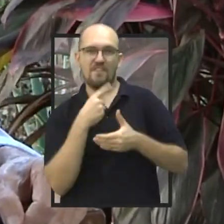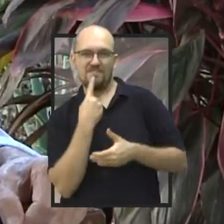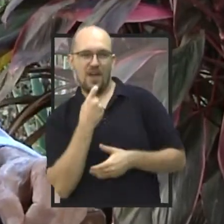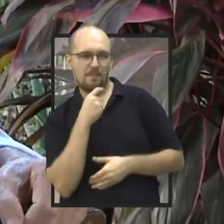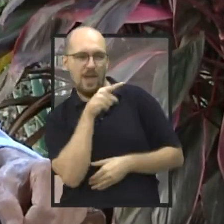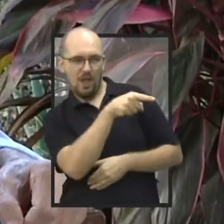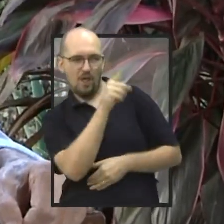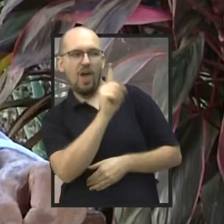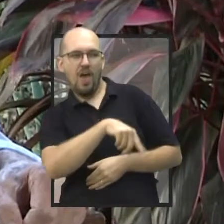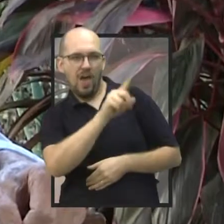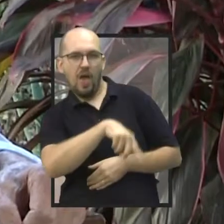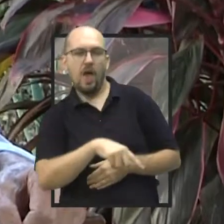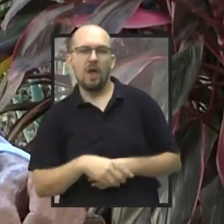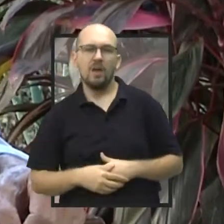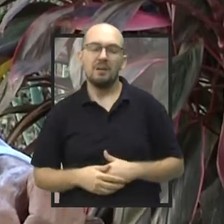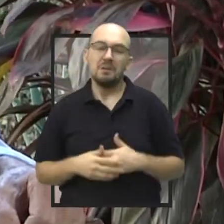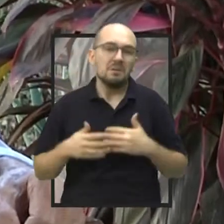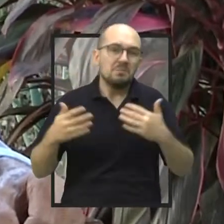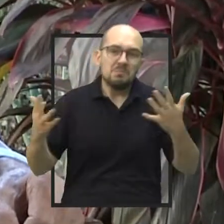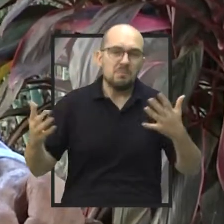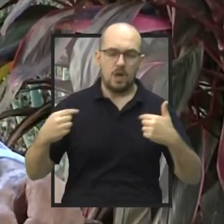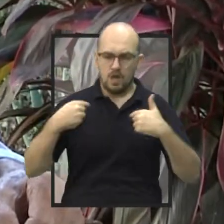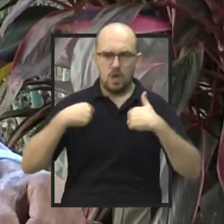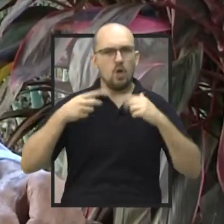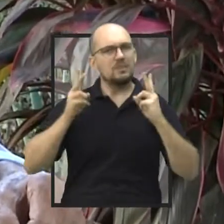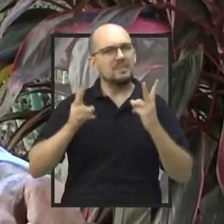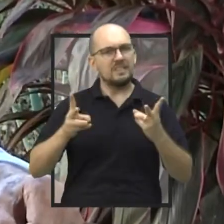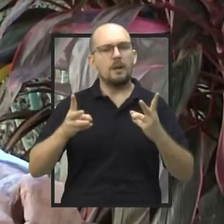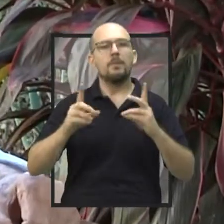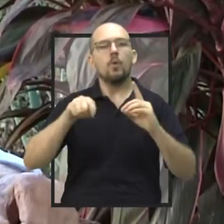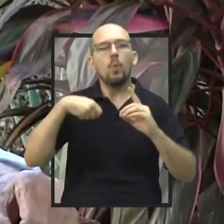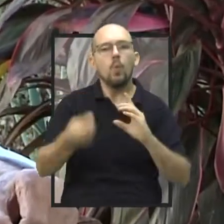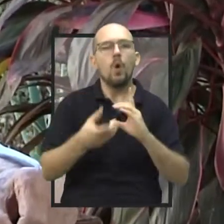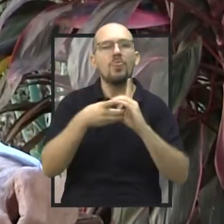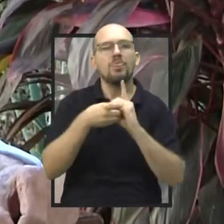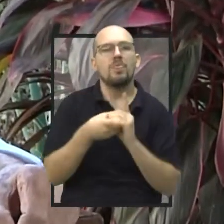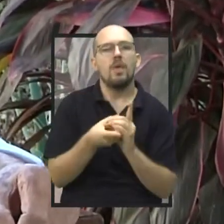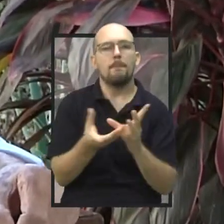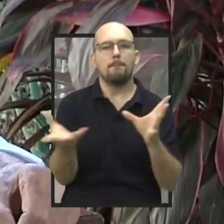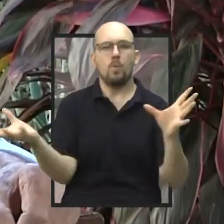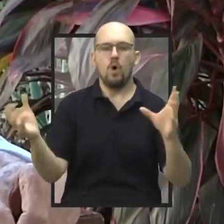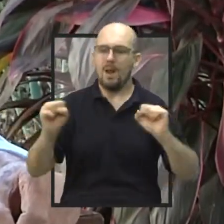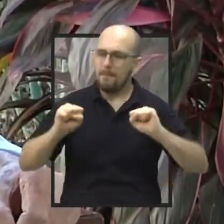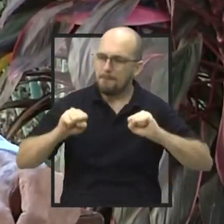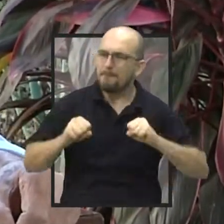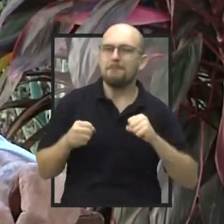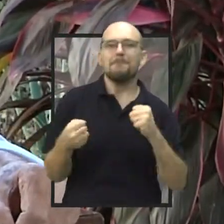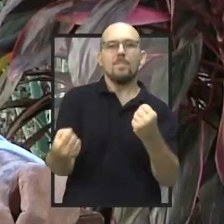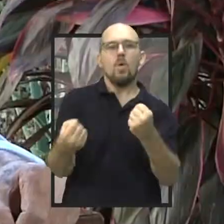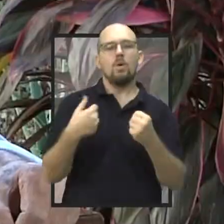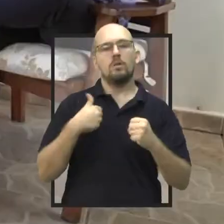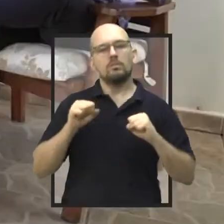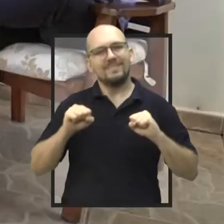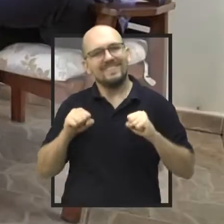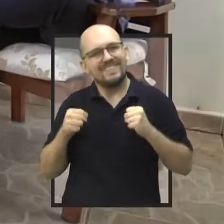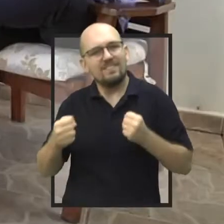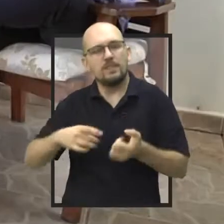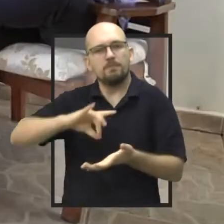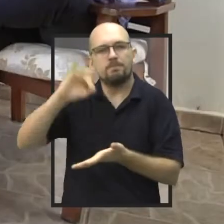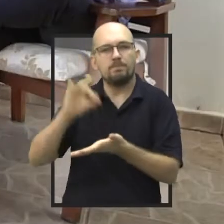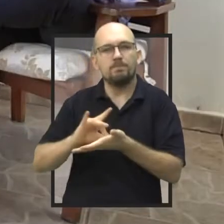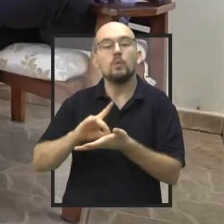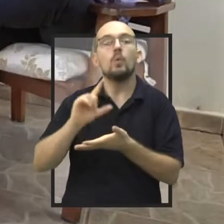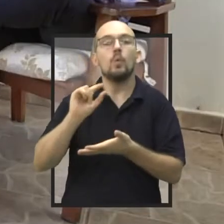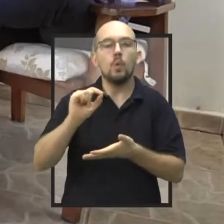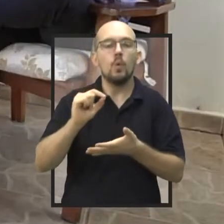Aliás, eu sempre fui um fervoroso democrata. Eu sempre fui um defensor intransigente